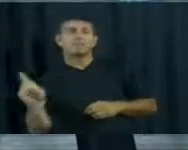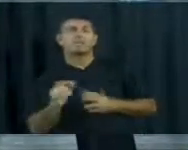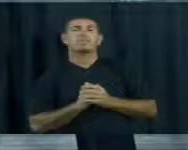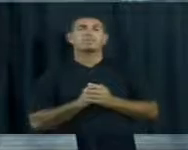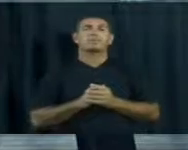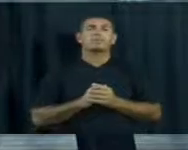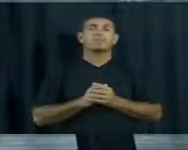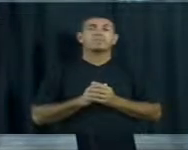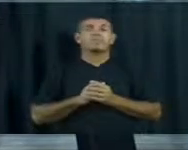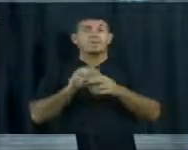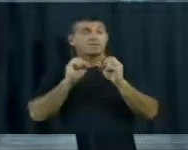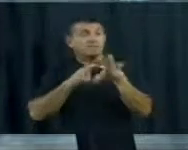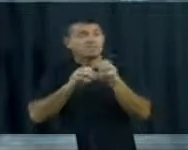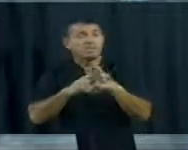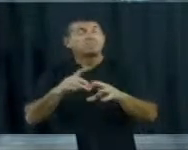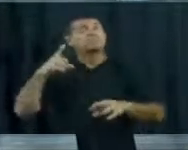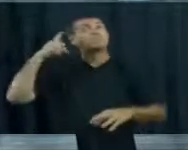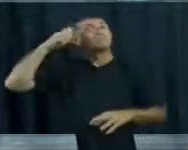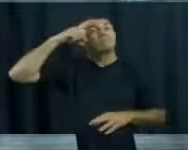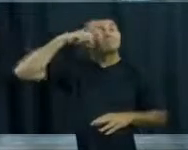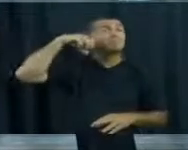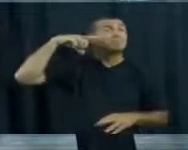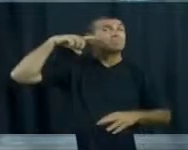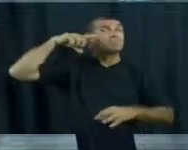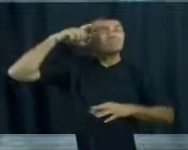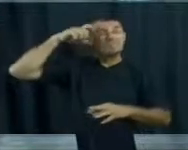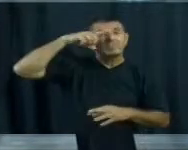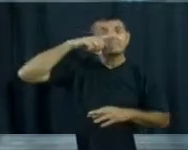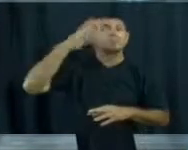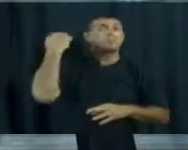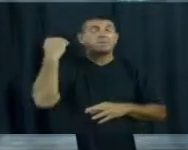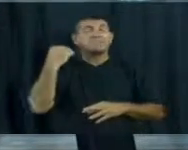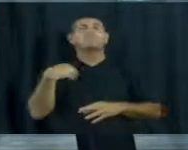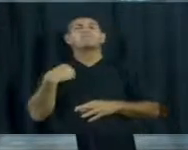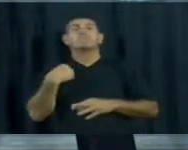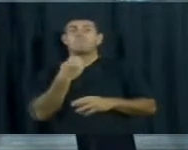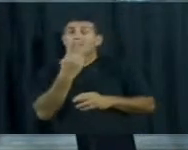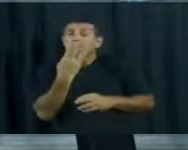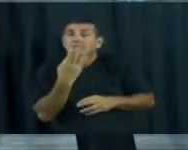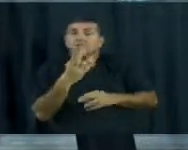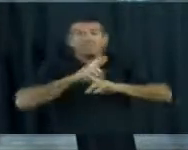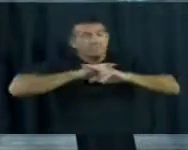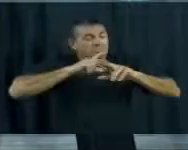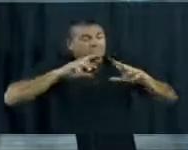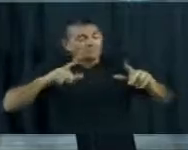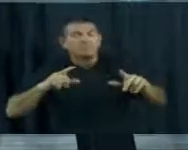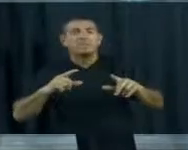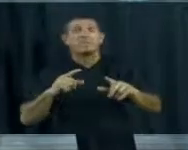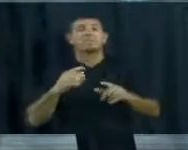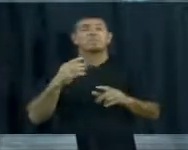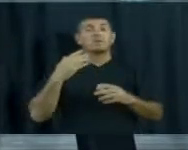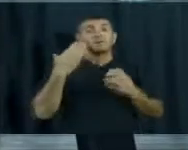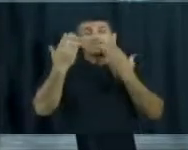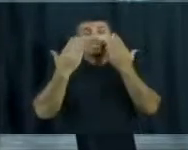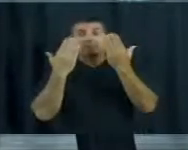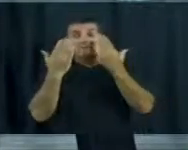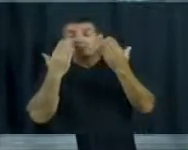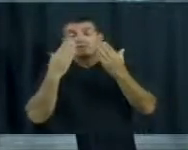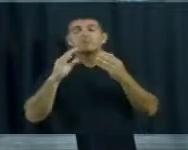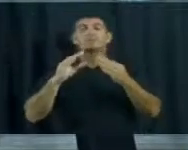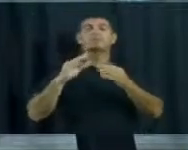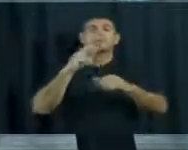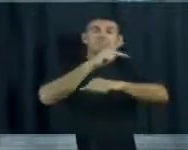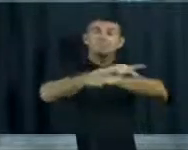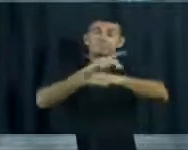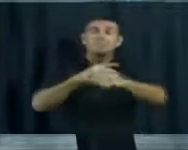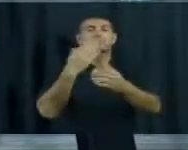atendimento multidisciplinar, multifuncional, multiprofissional, que eram com psicólogo, com a psicopedagoga,